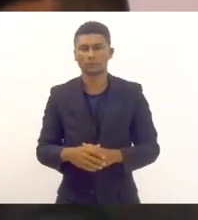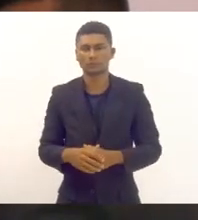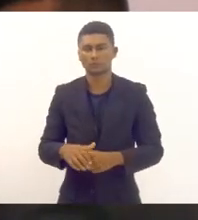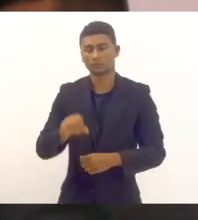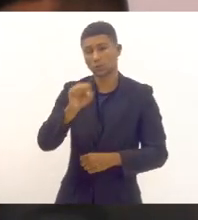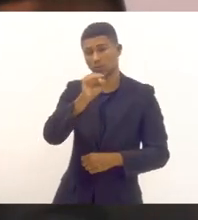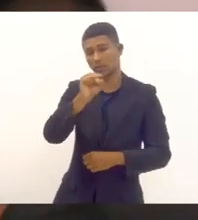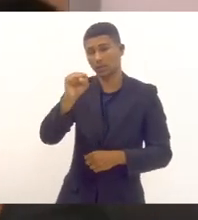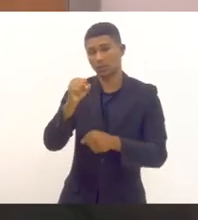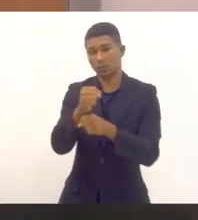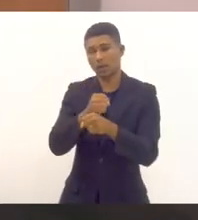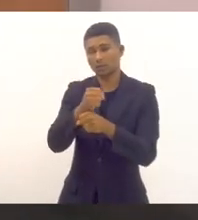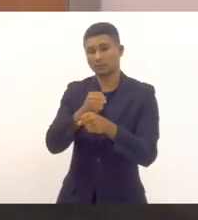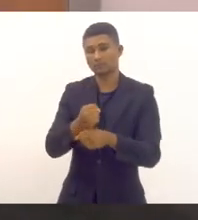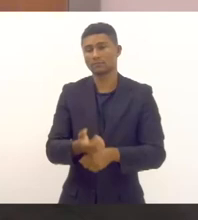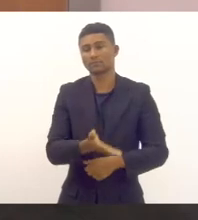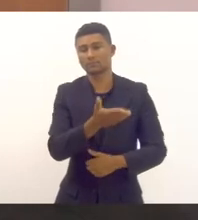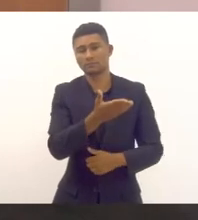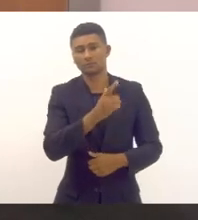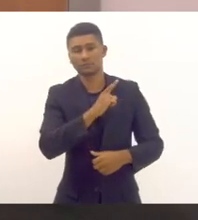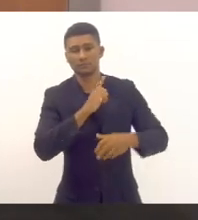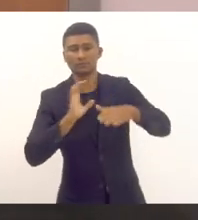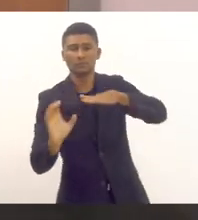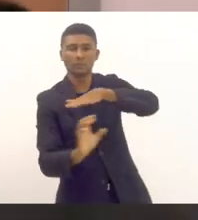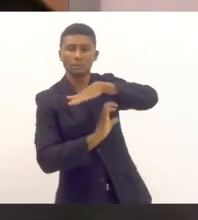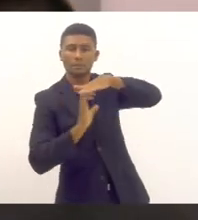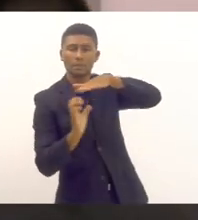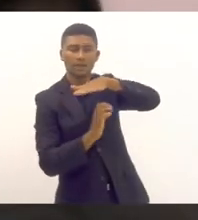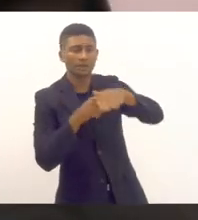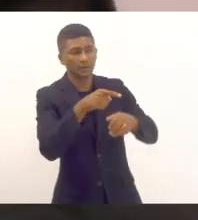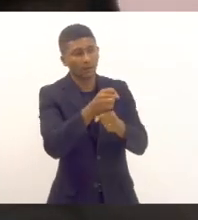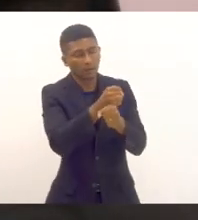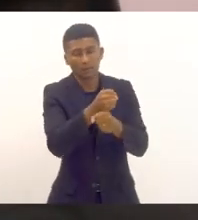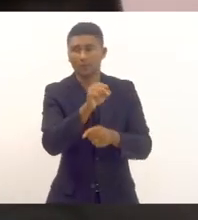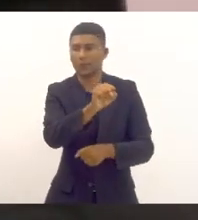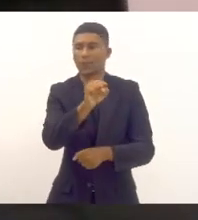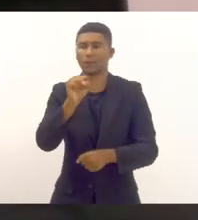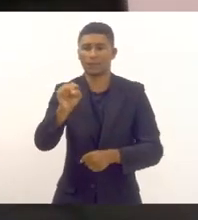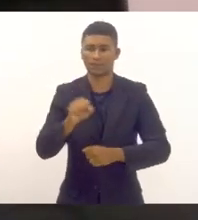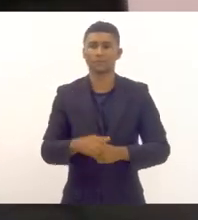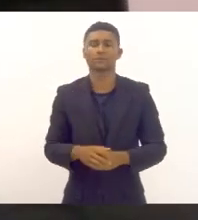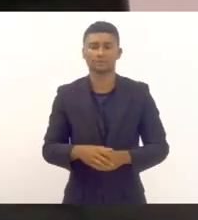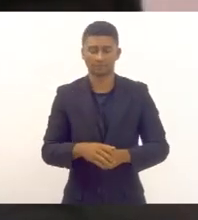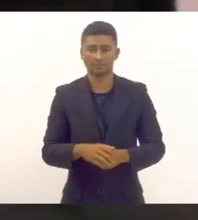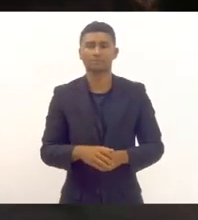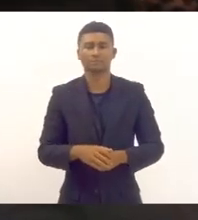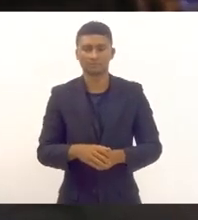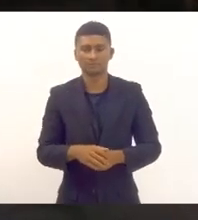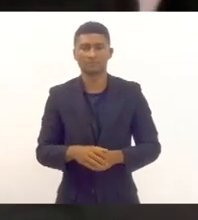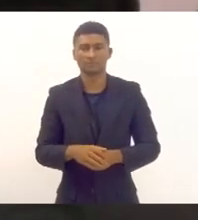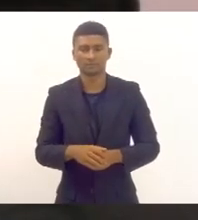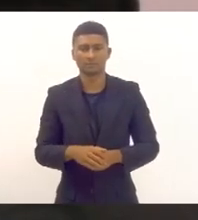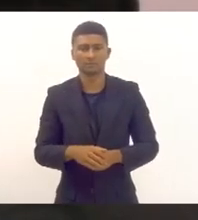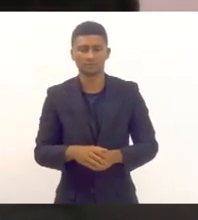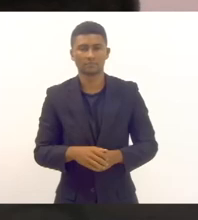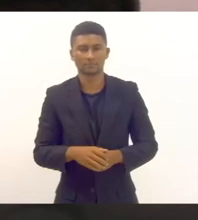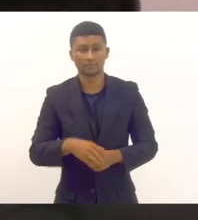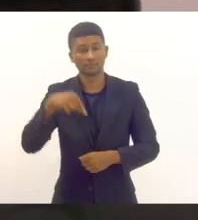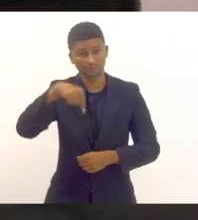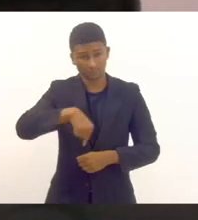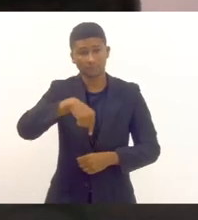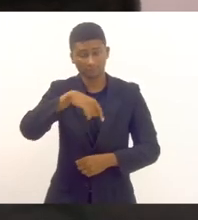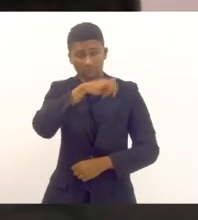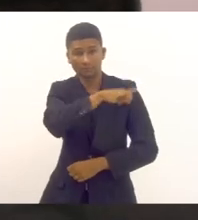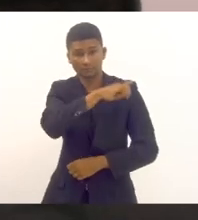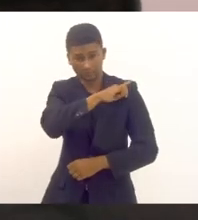88. 88 anos. Olha só, gente, nós temos uma empresa centenária quase aqui, 88 anos de idade, praticamente atuando dentro do estado